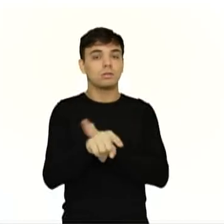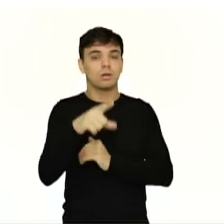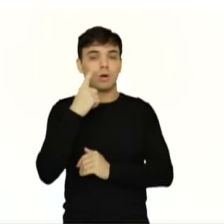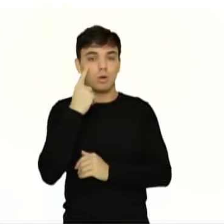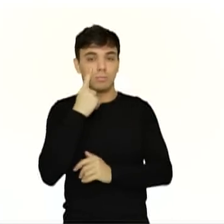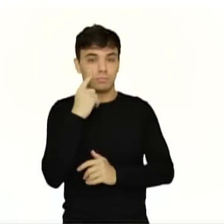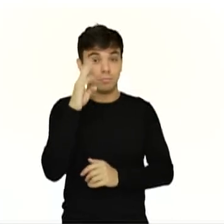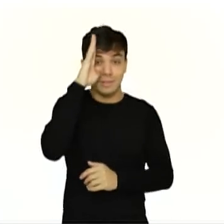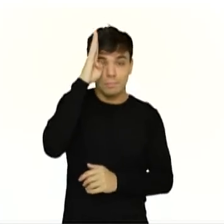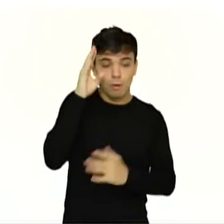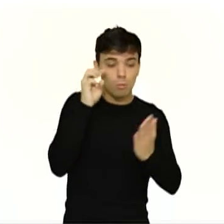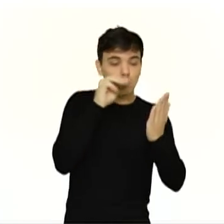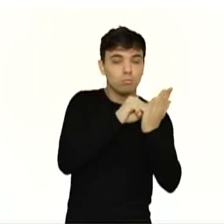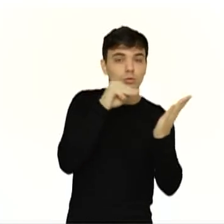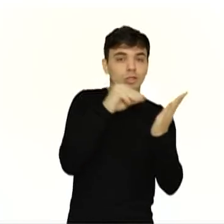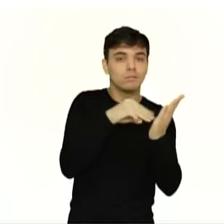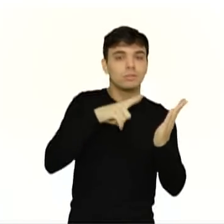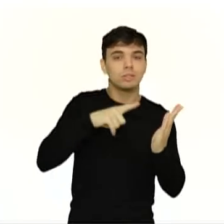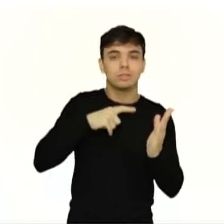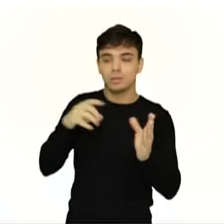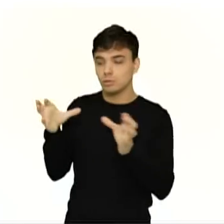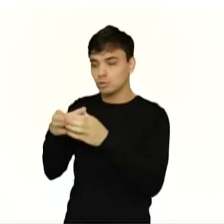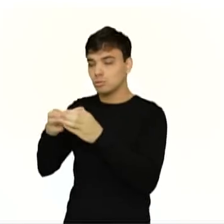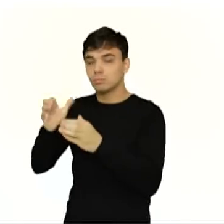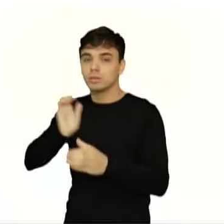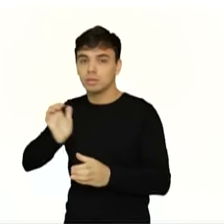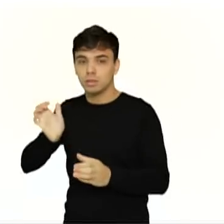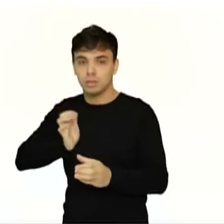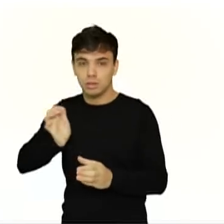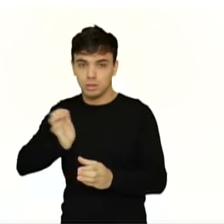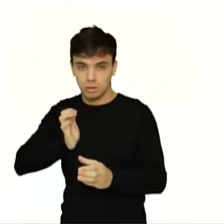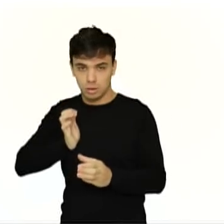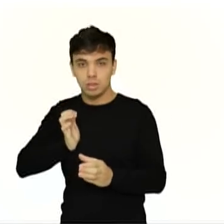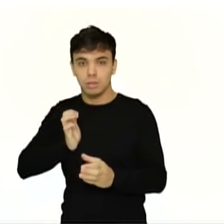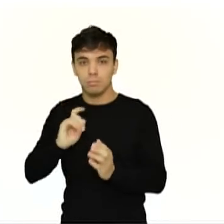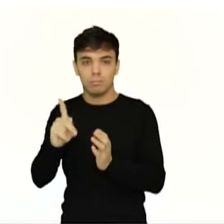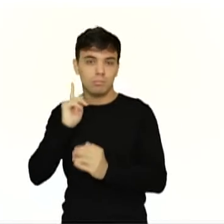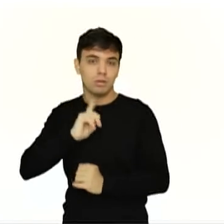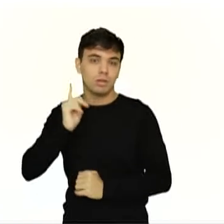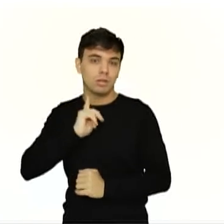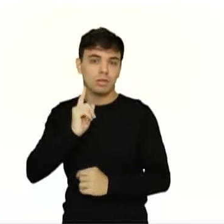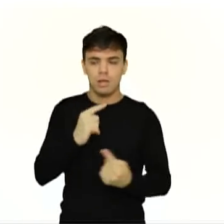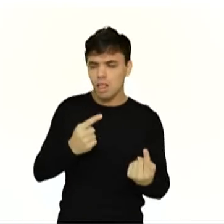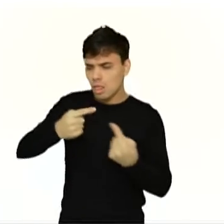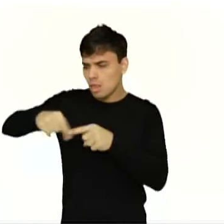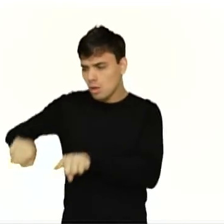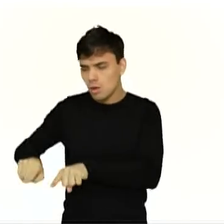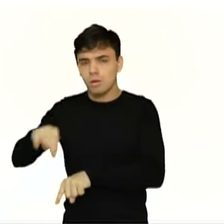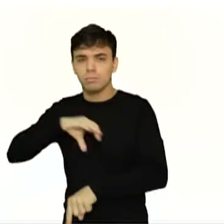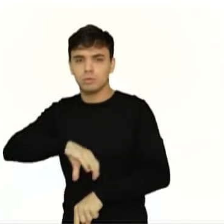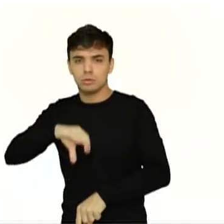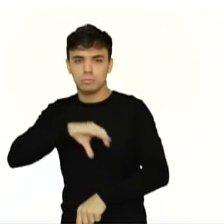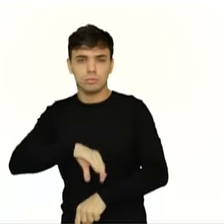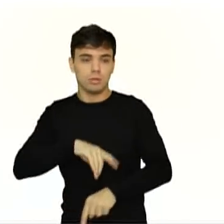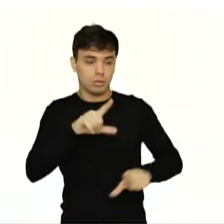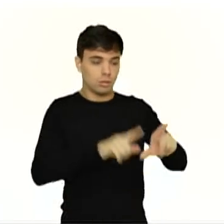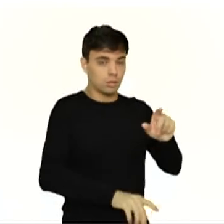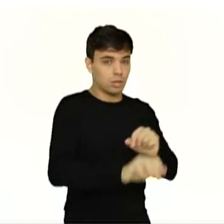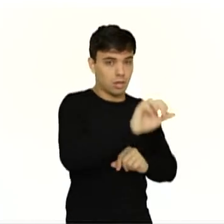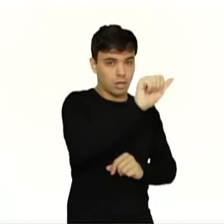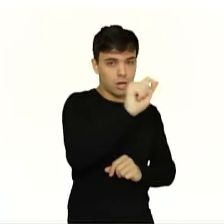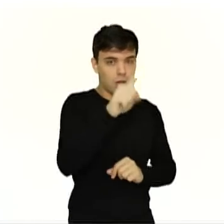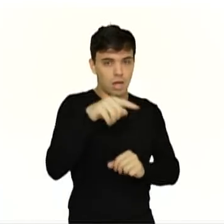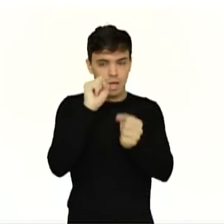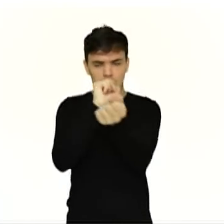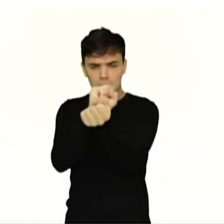os principais motivos que levaram a elite de Minas Gerais a conspirarem contra Portugal, podemos destacar A. A abolição